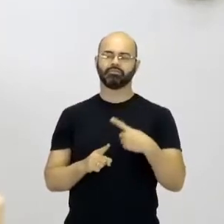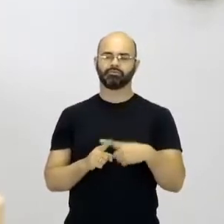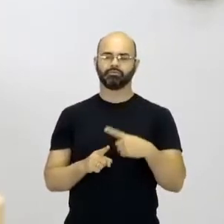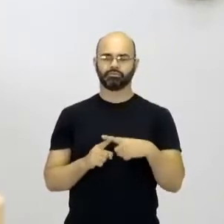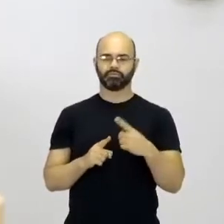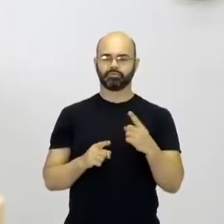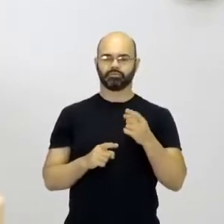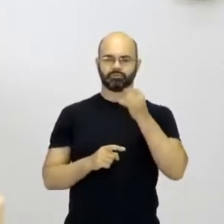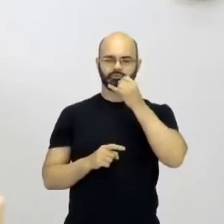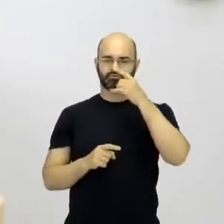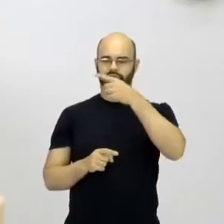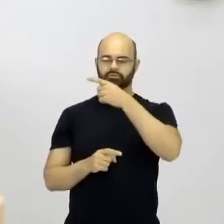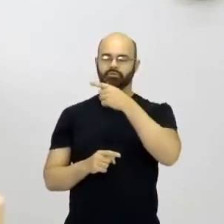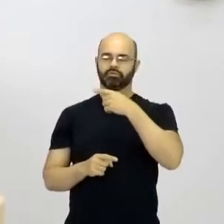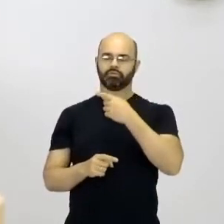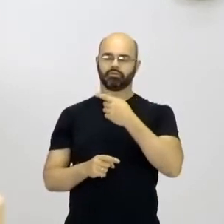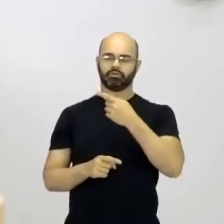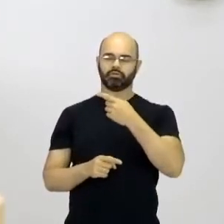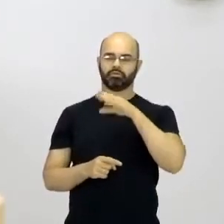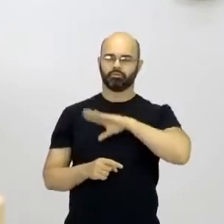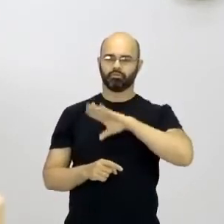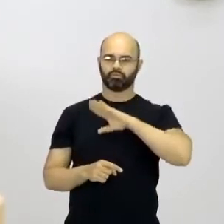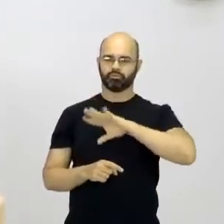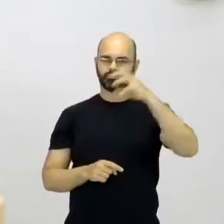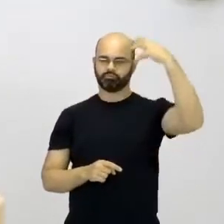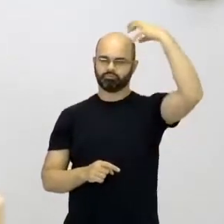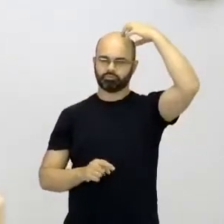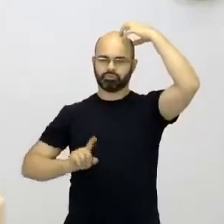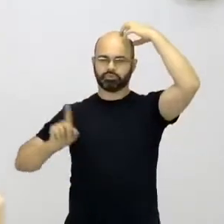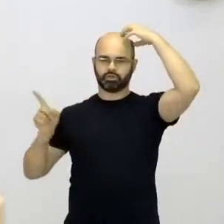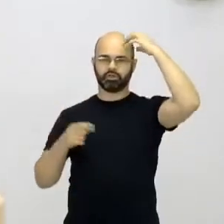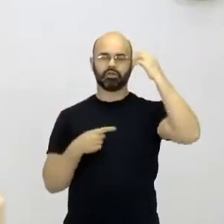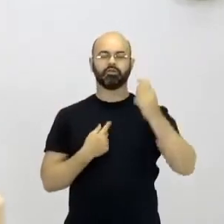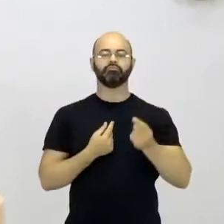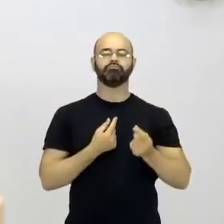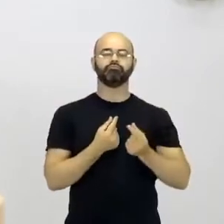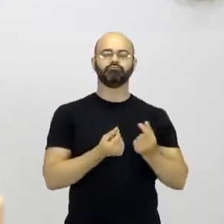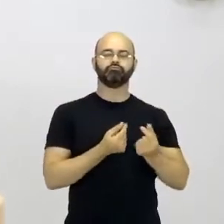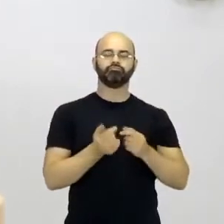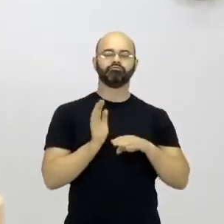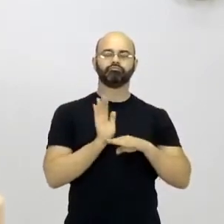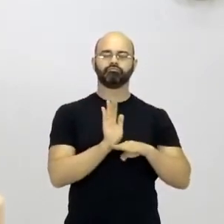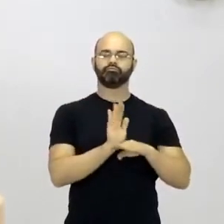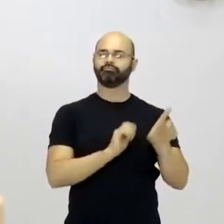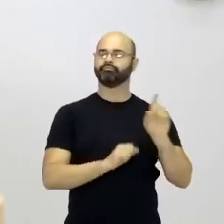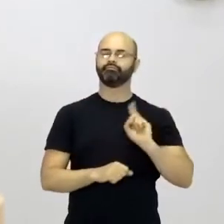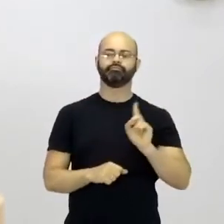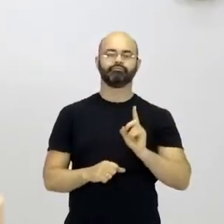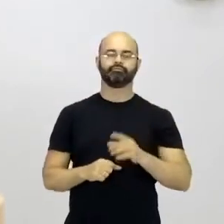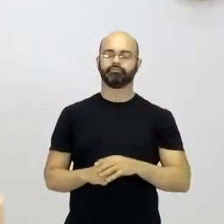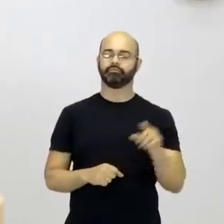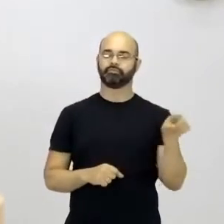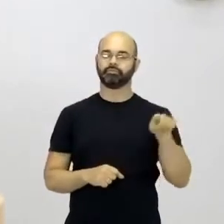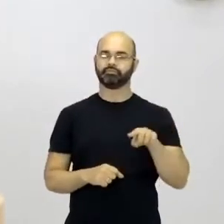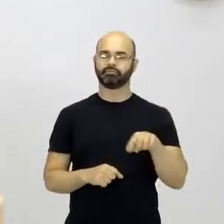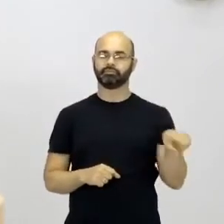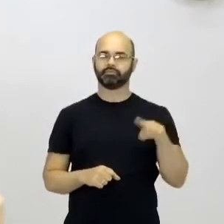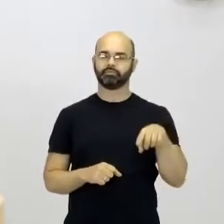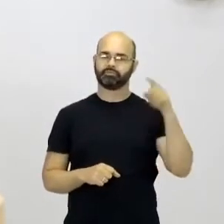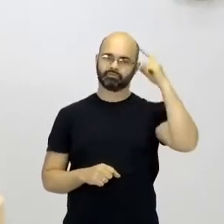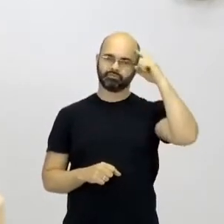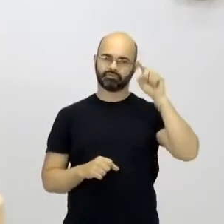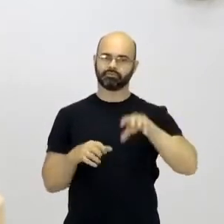a coroa portuguesa lá na Europa, ela não financiava esses capitães donatários. Eles tinham que promover